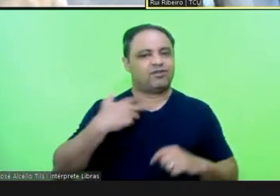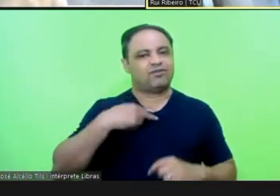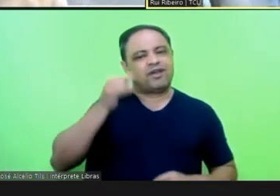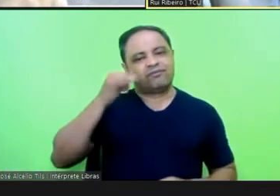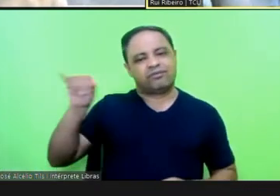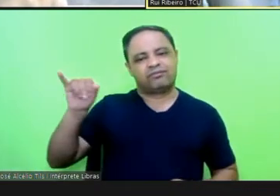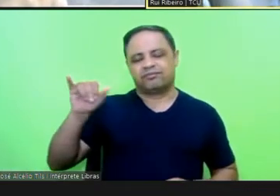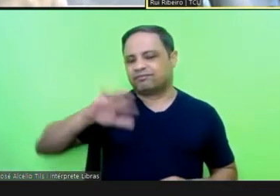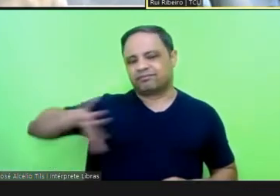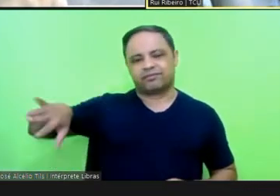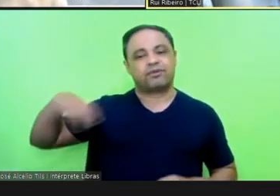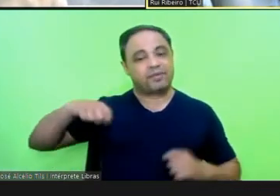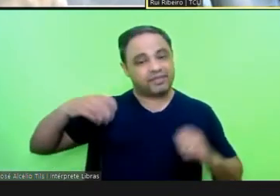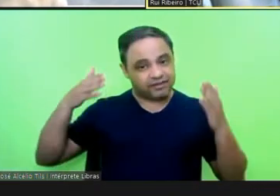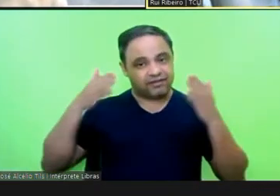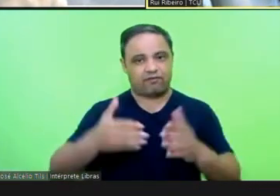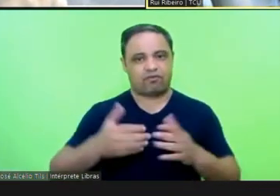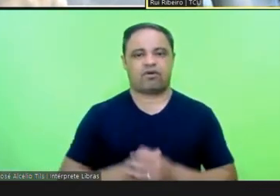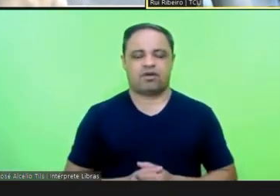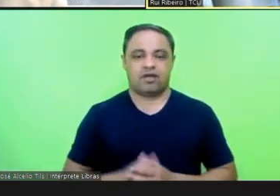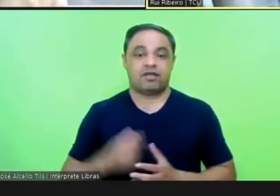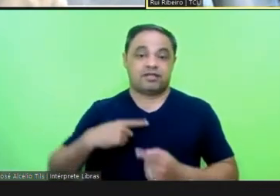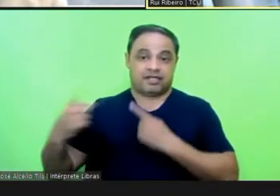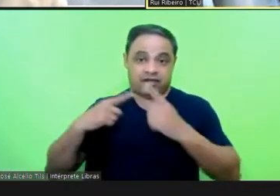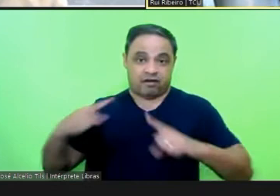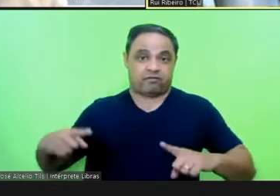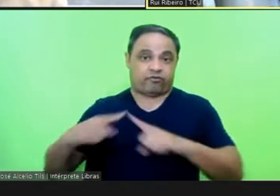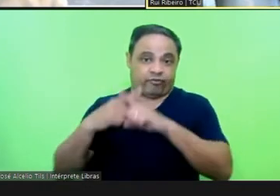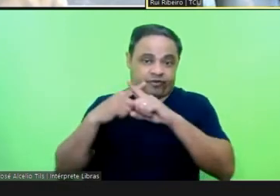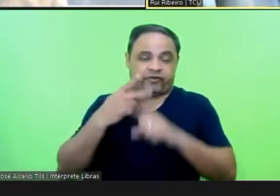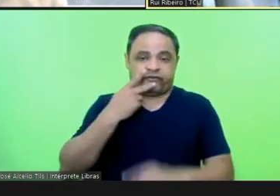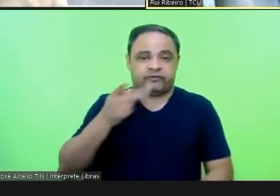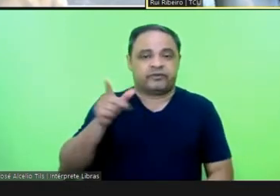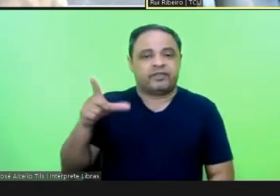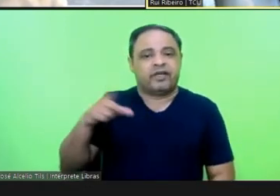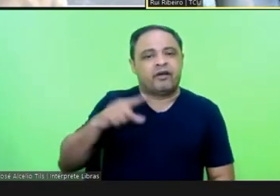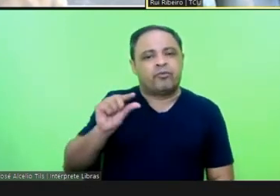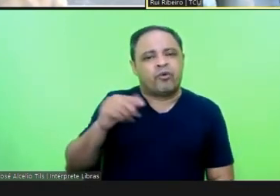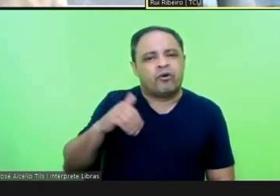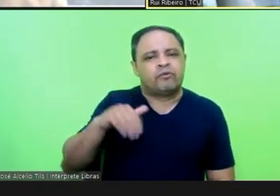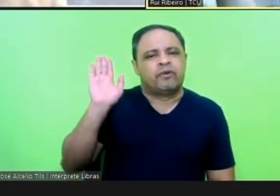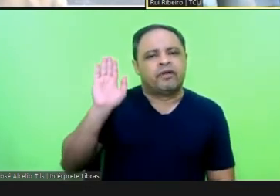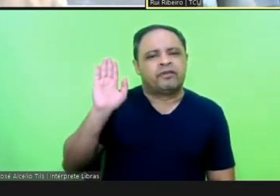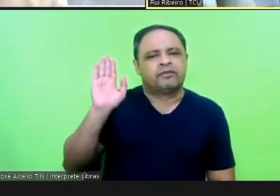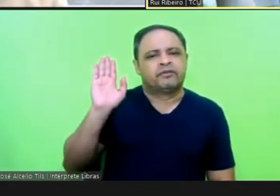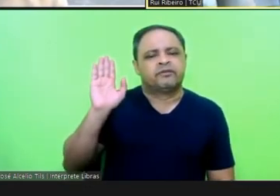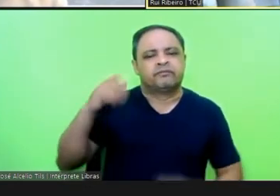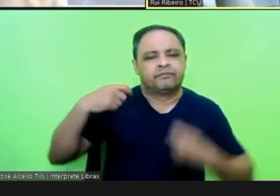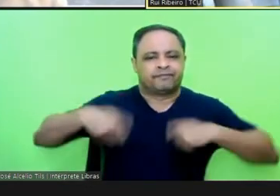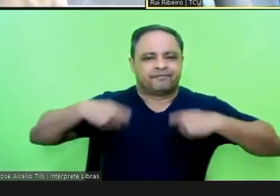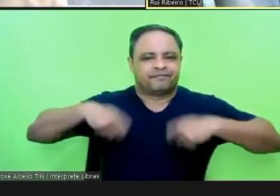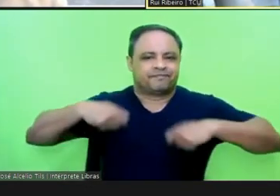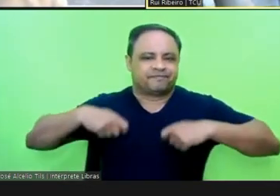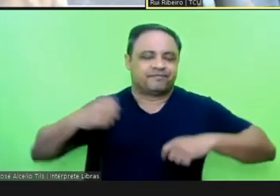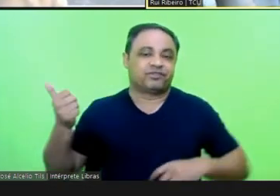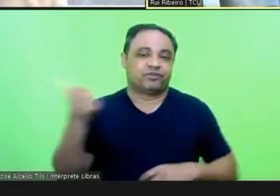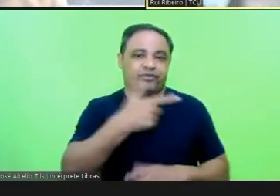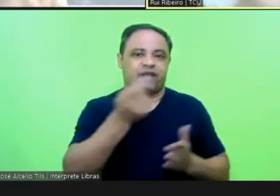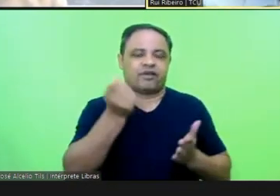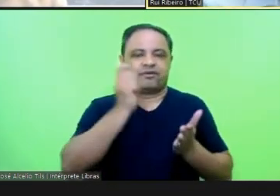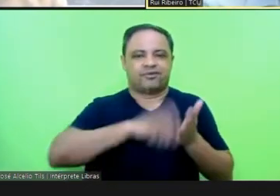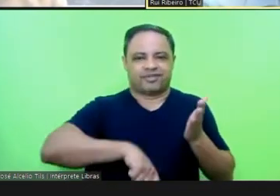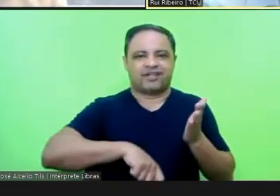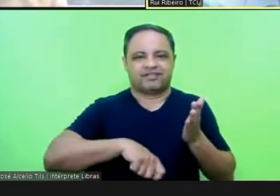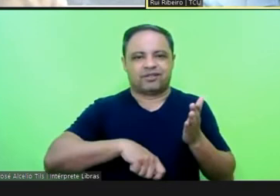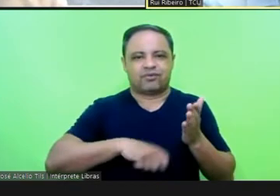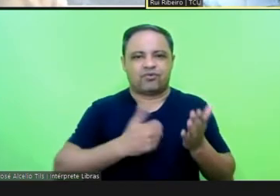lado. No caso do diálogo competitivo, eu diria que ele é um pouco mais necessário do que numa contratação para